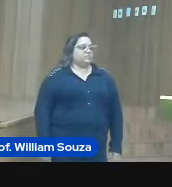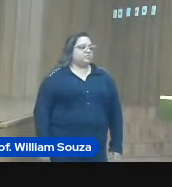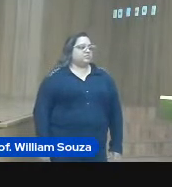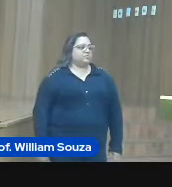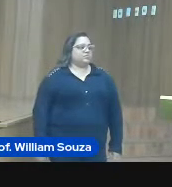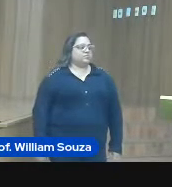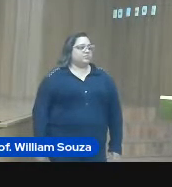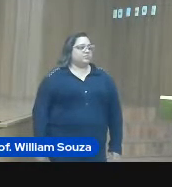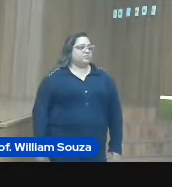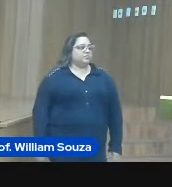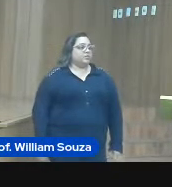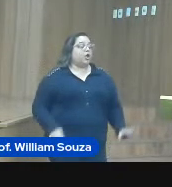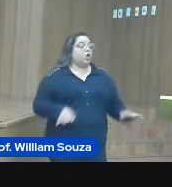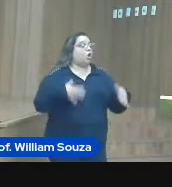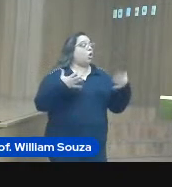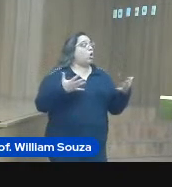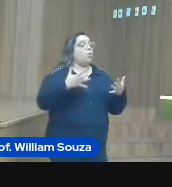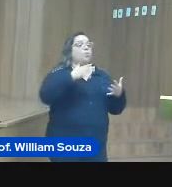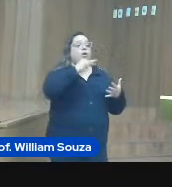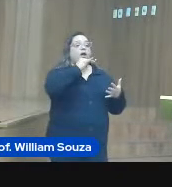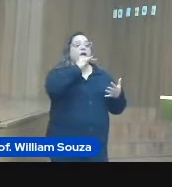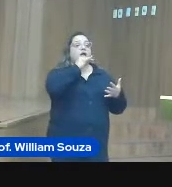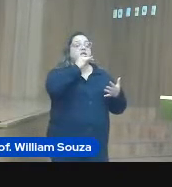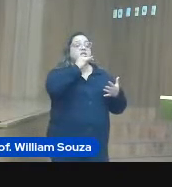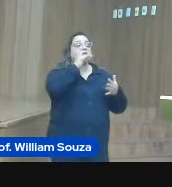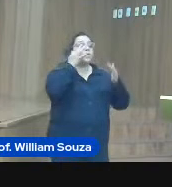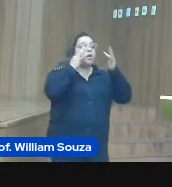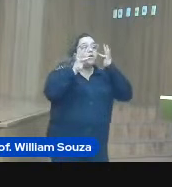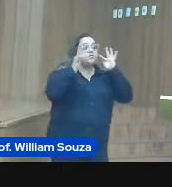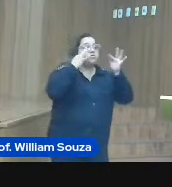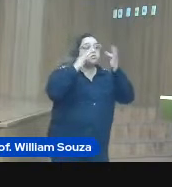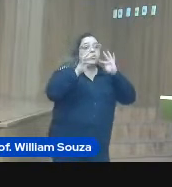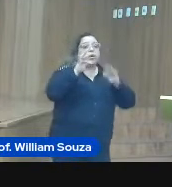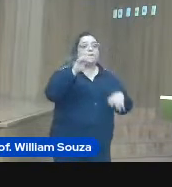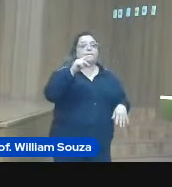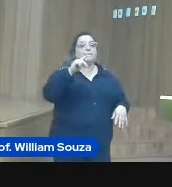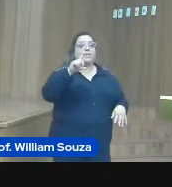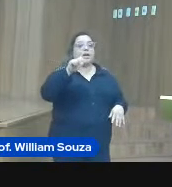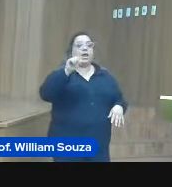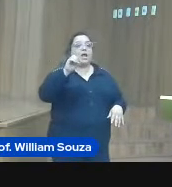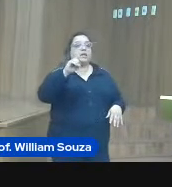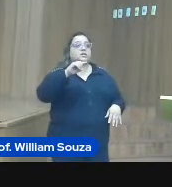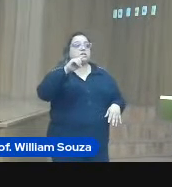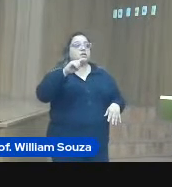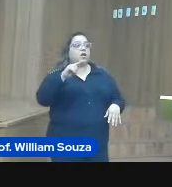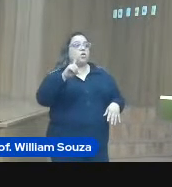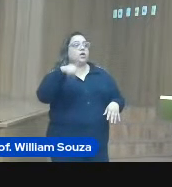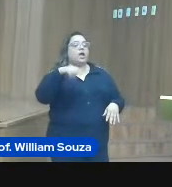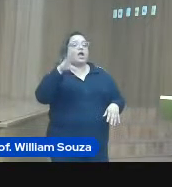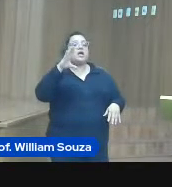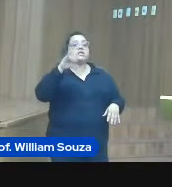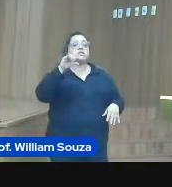como que, por exemplo, o platonismo, que é a ciência mais popular, ela acaba se